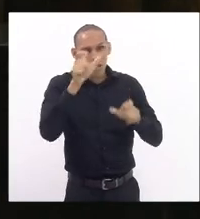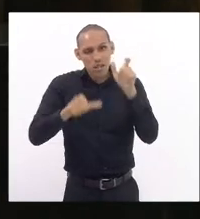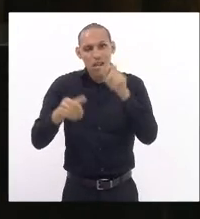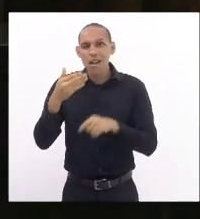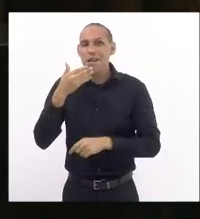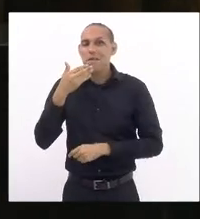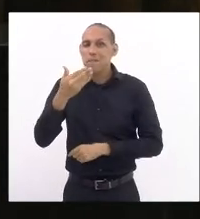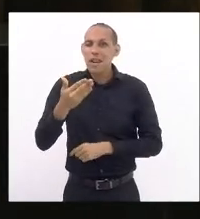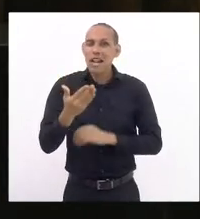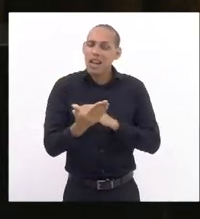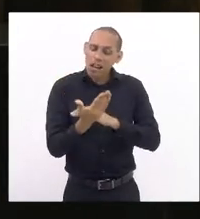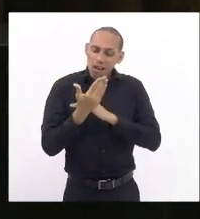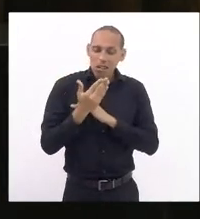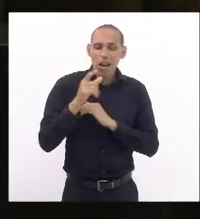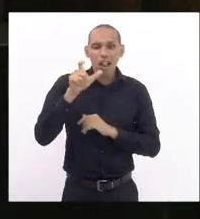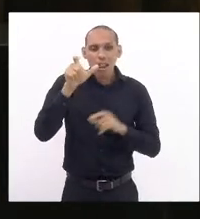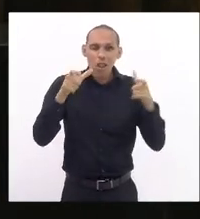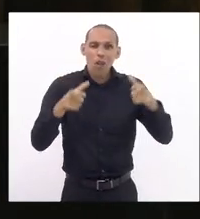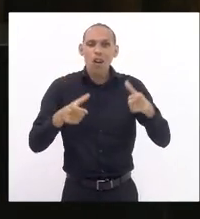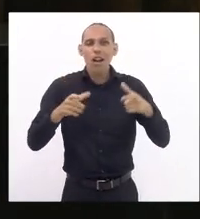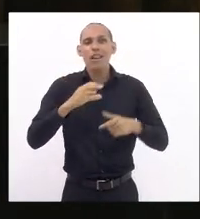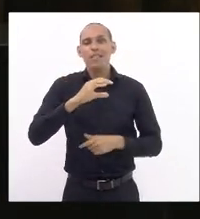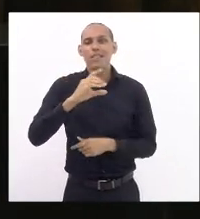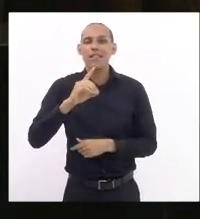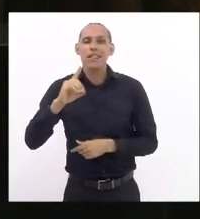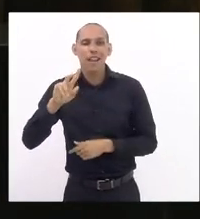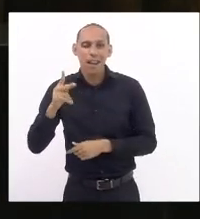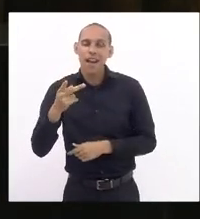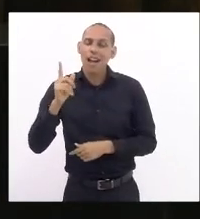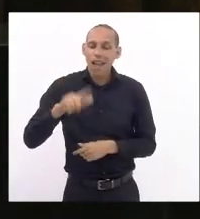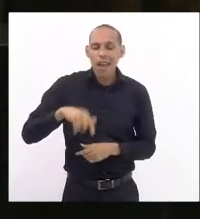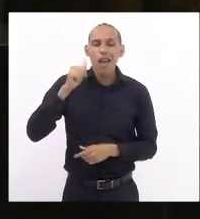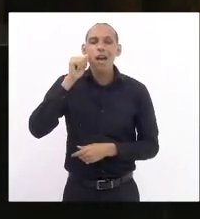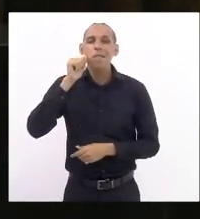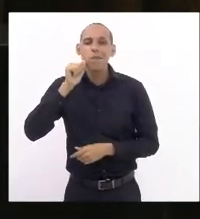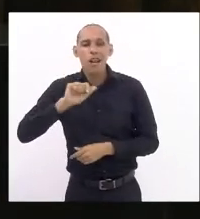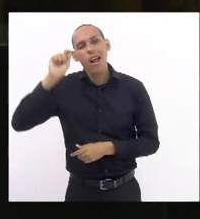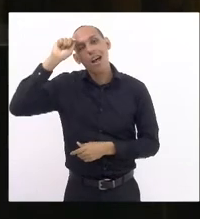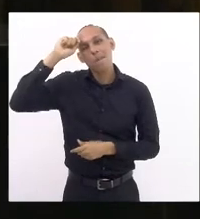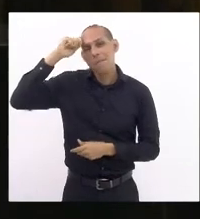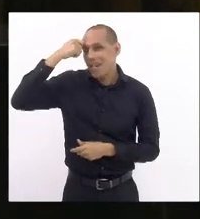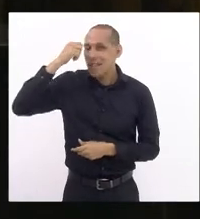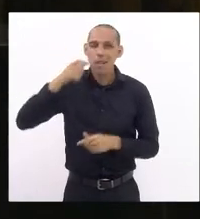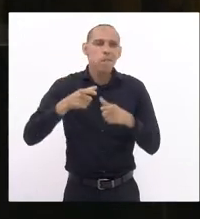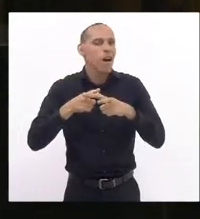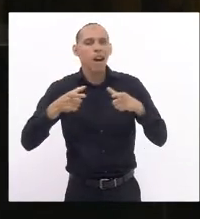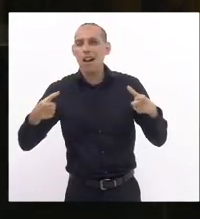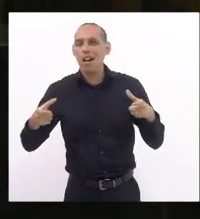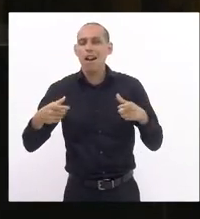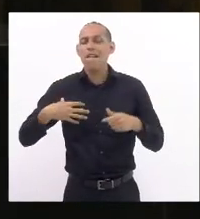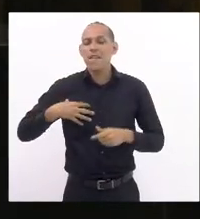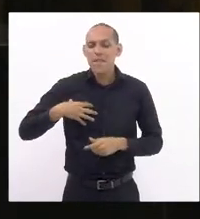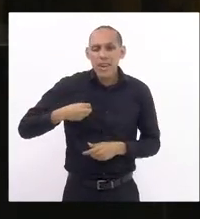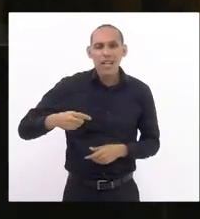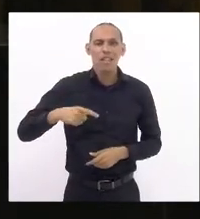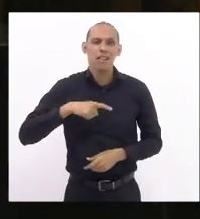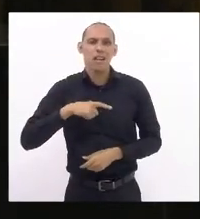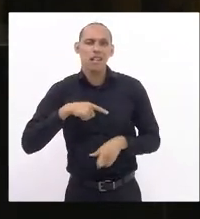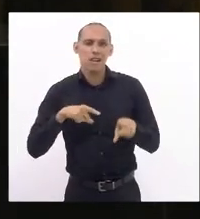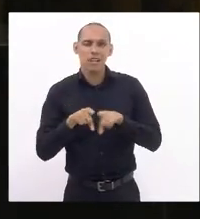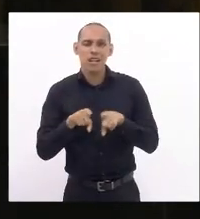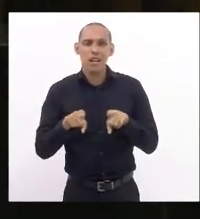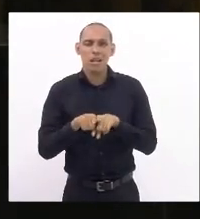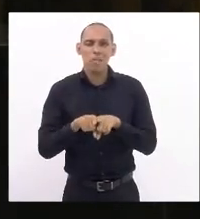CDDH de Petrópolis, que eram sua maioria de mulheres, mulheres pretas, com filhos que também estavam ali,